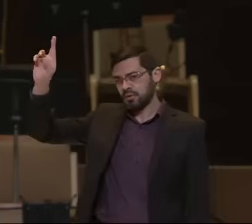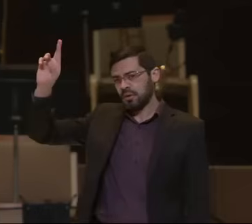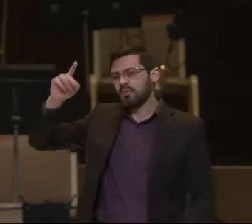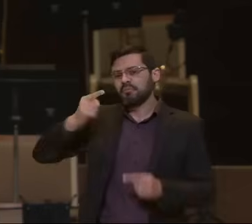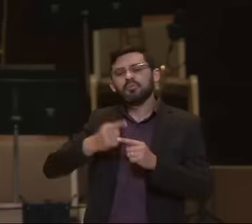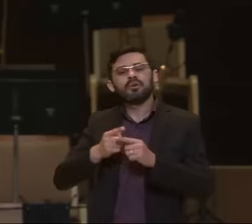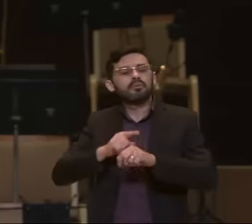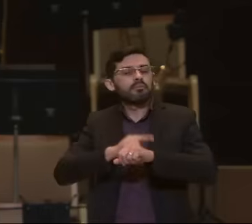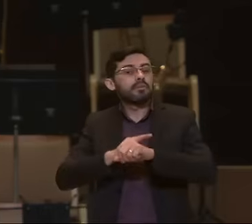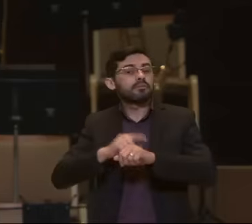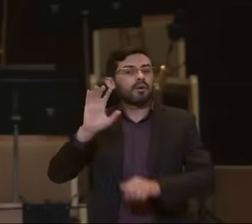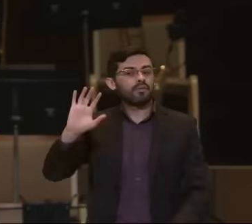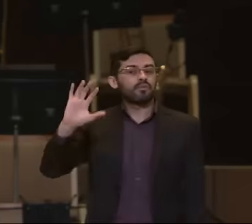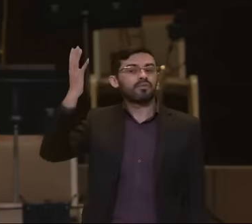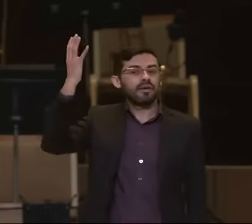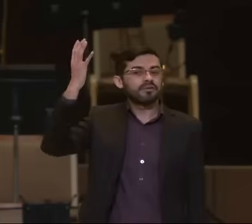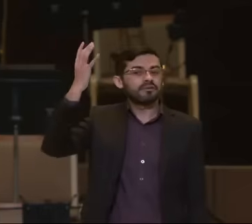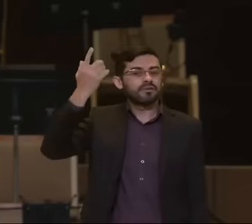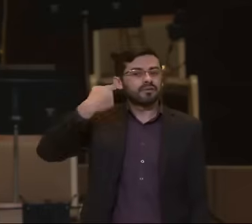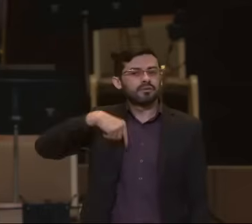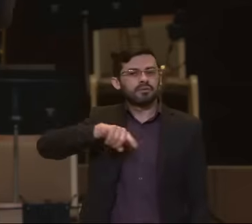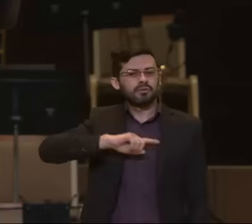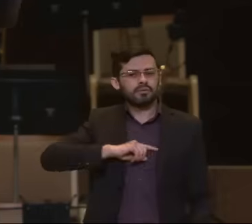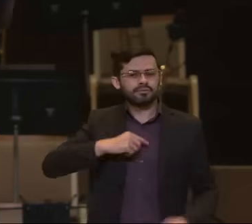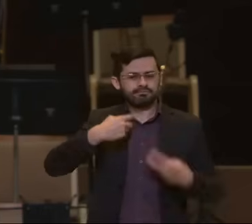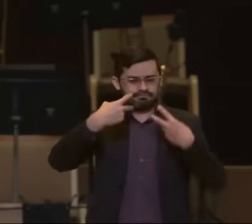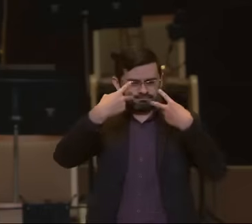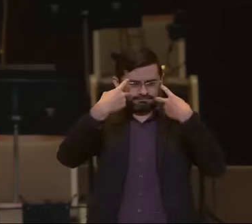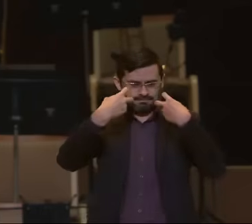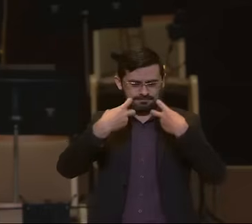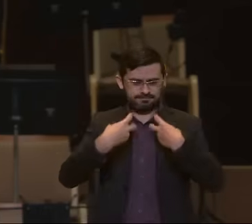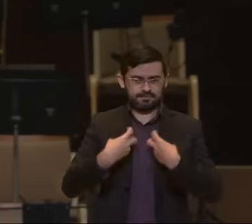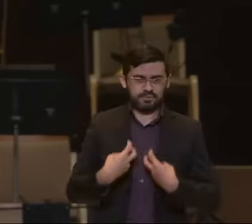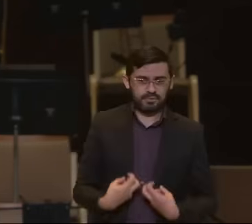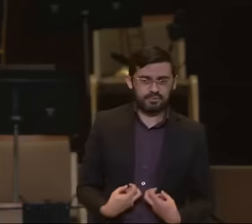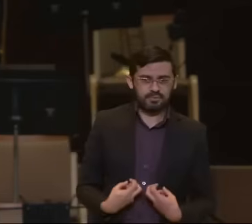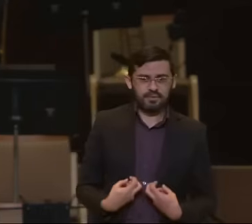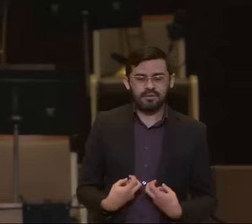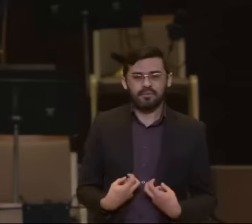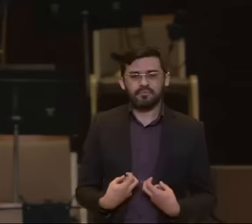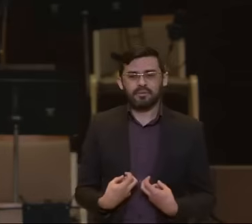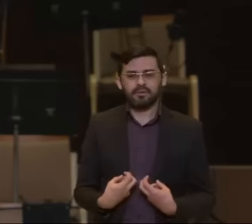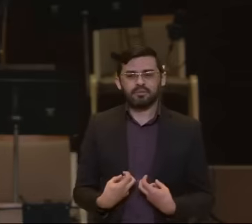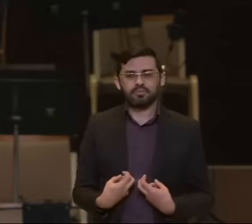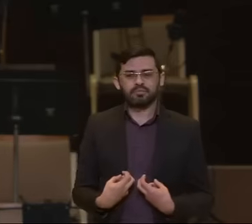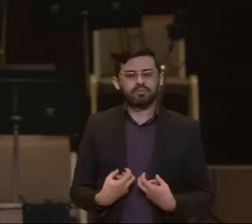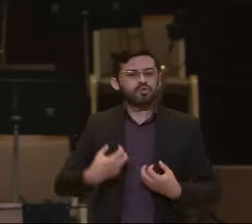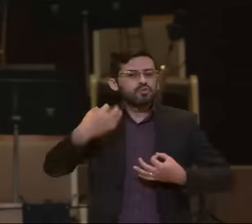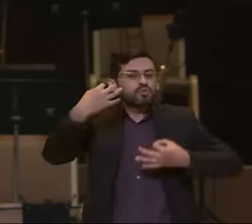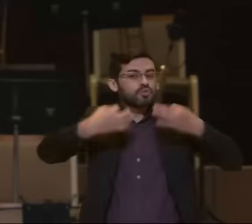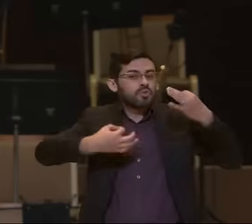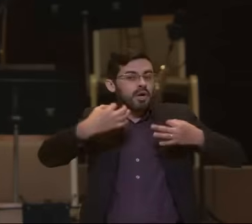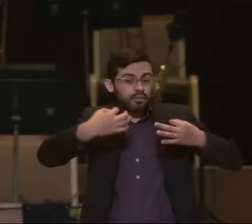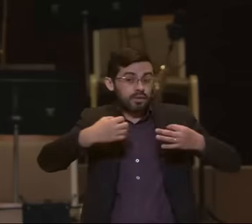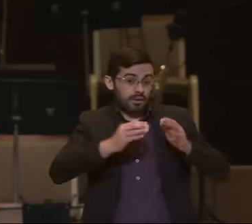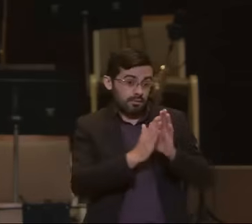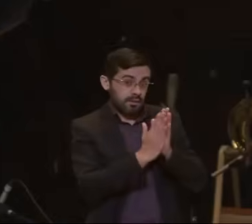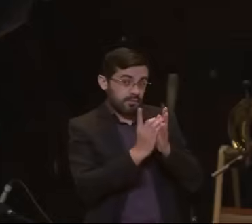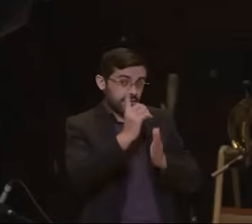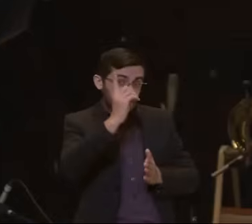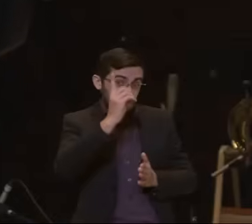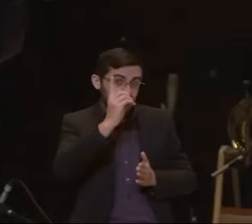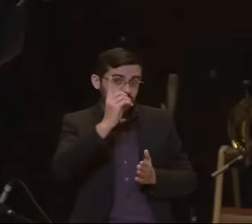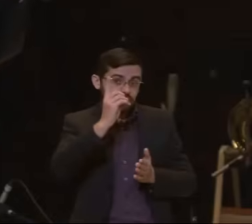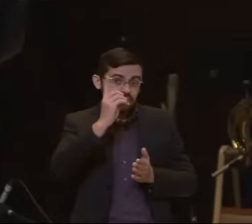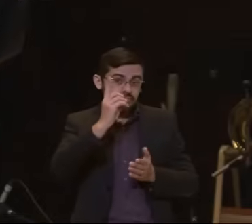isso acontece, nós fazemos uma releitura de tudo isso à luz da palavra de Deus, e colocamos a